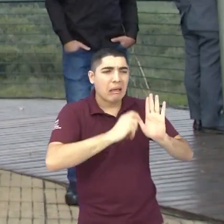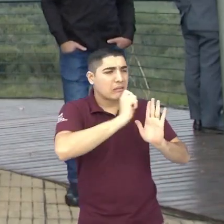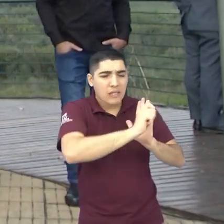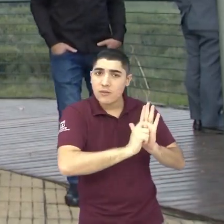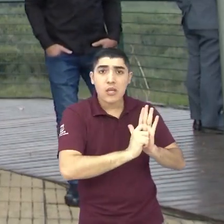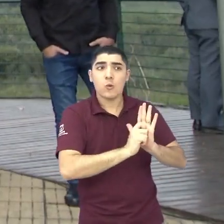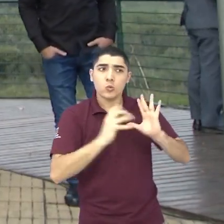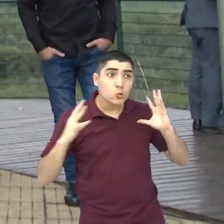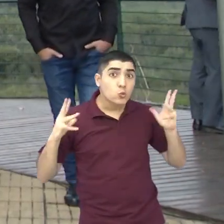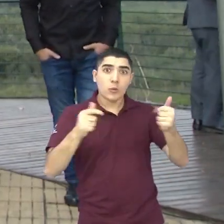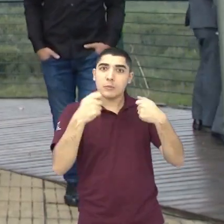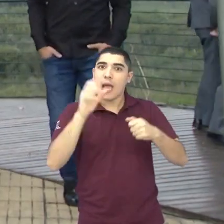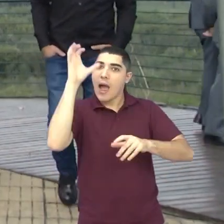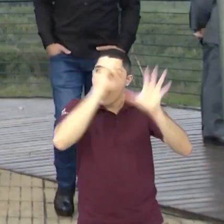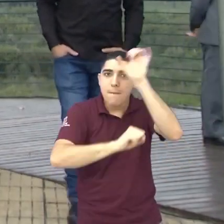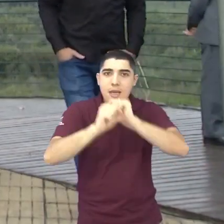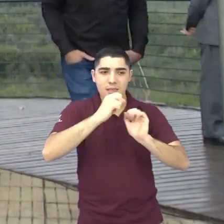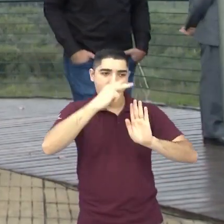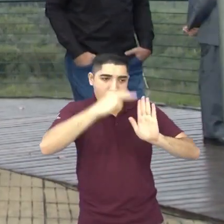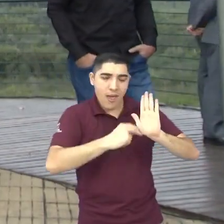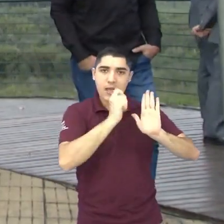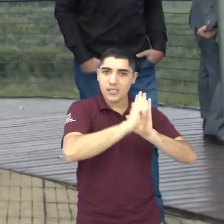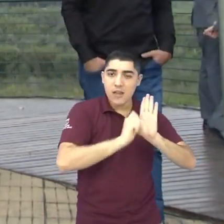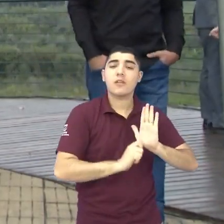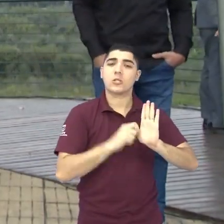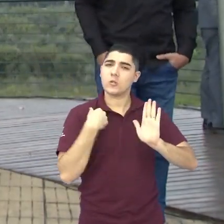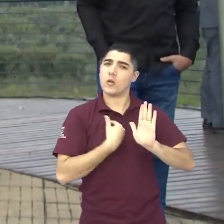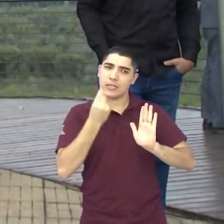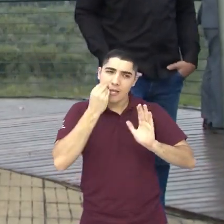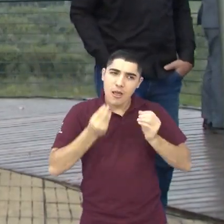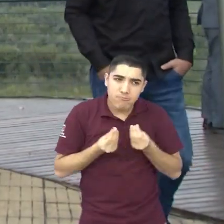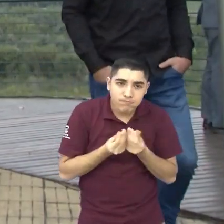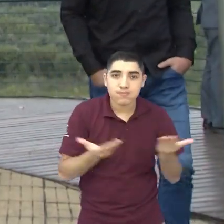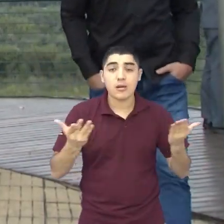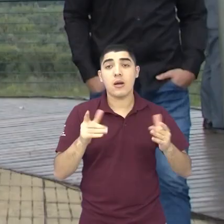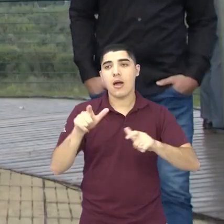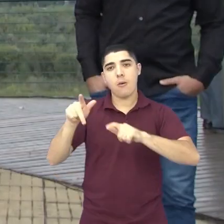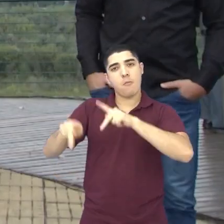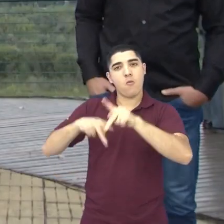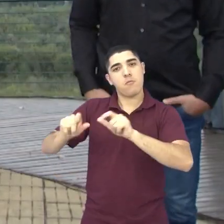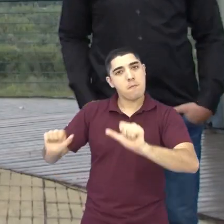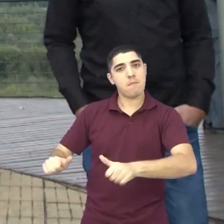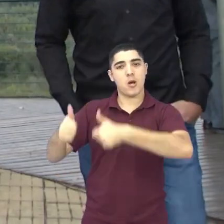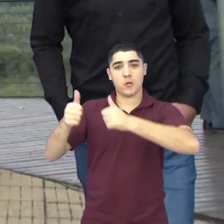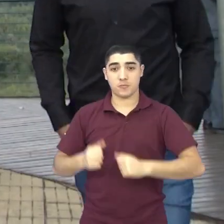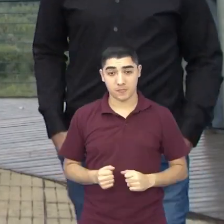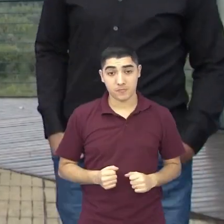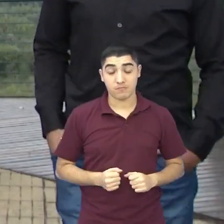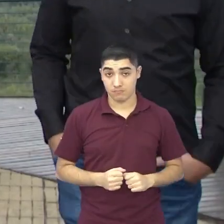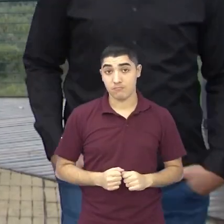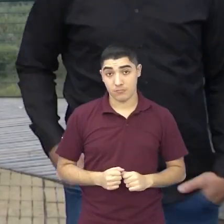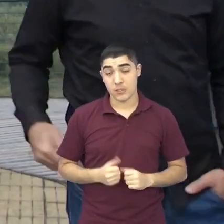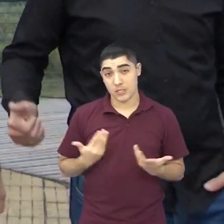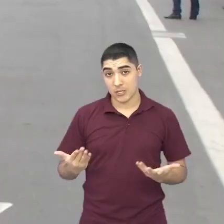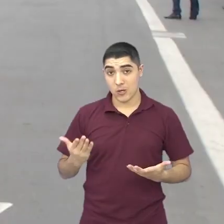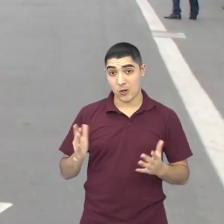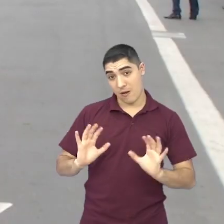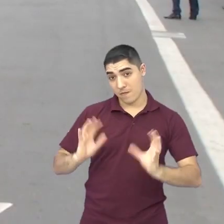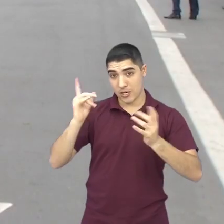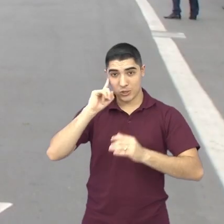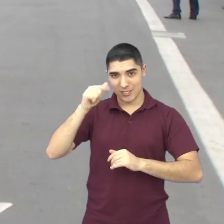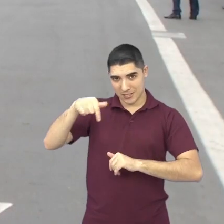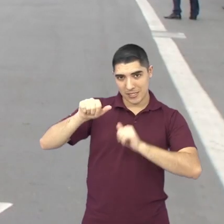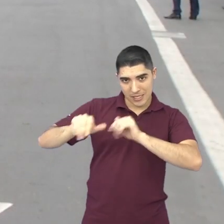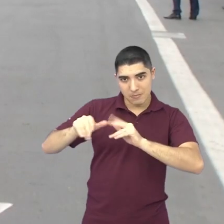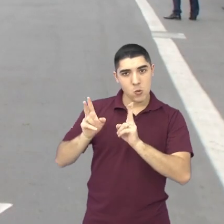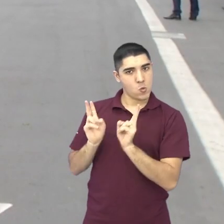no Brasil, né? Então é um dia de celebrar, mas um dia também de buscar alternativas para a nossa população. E as